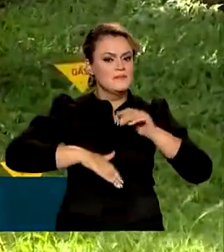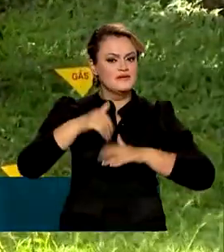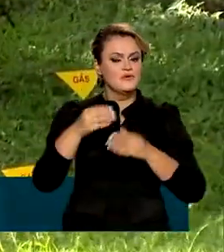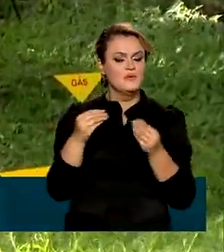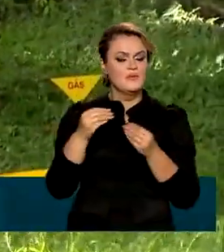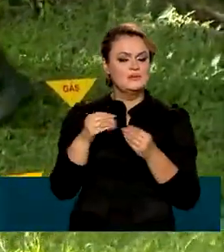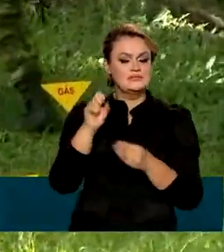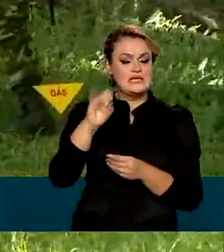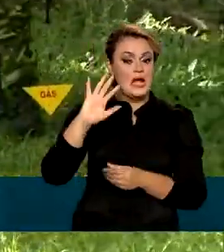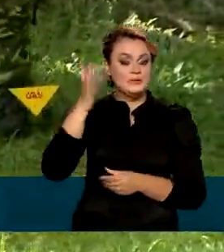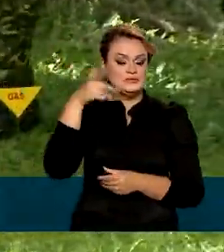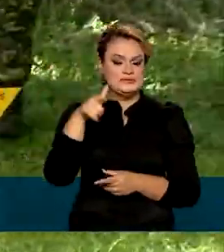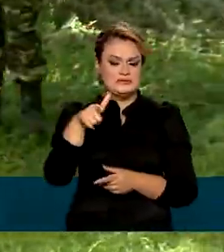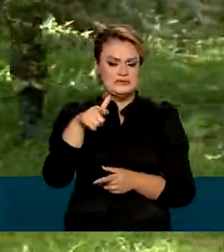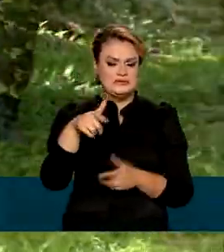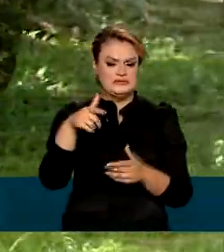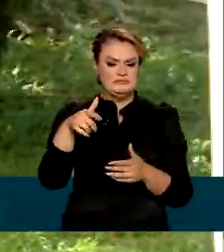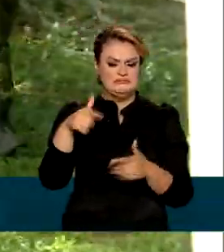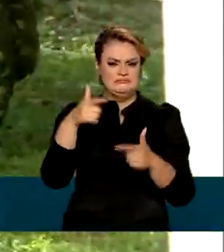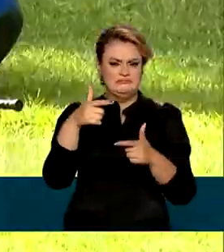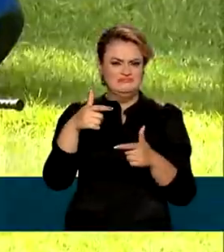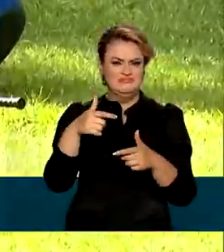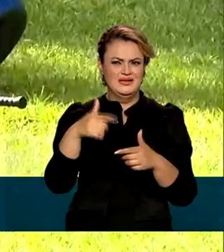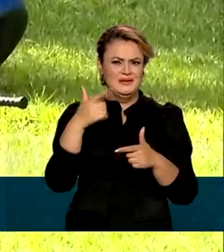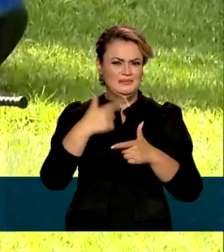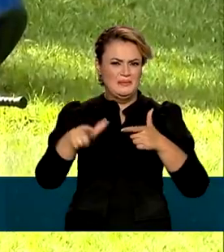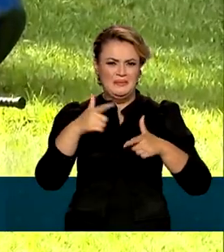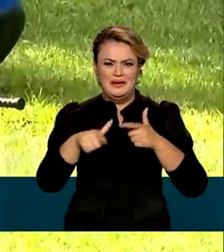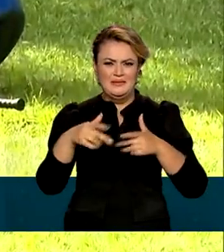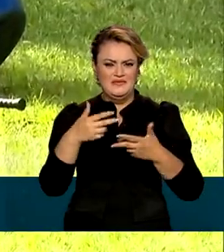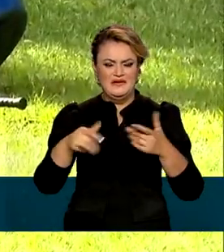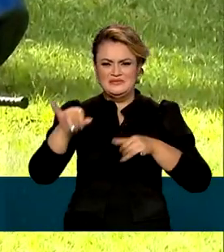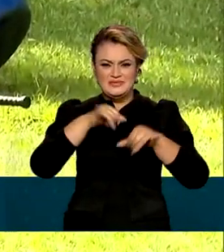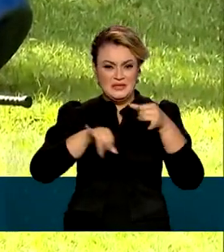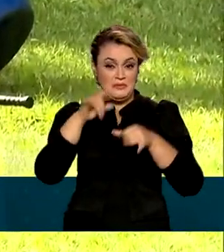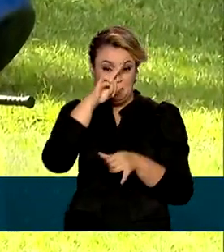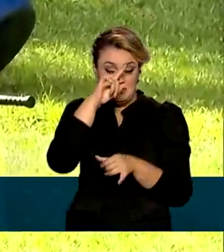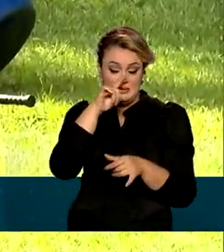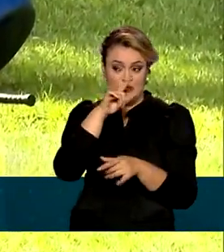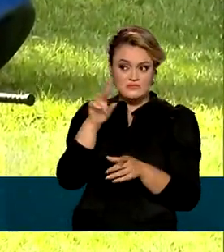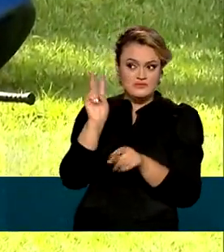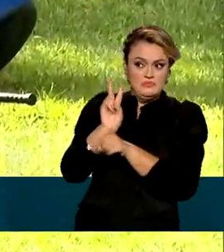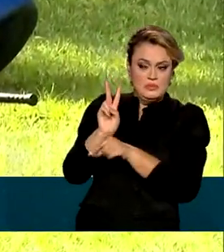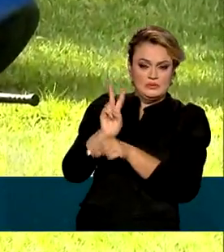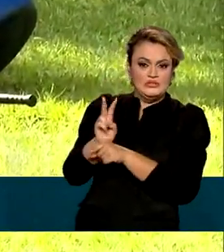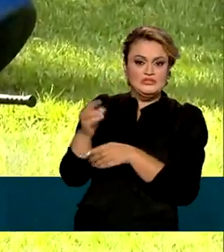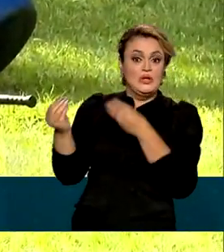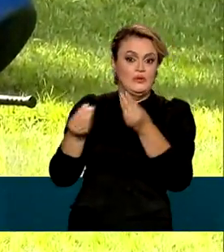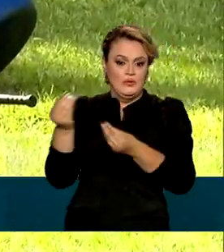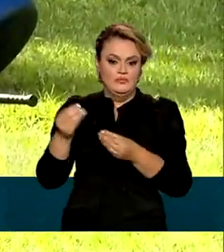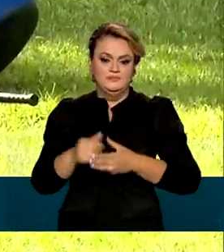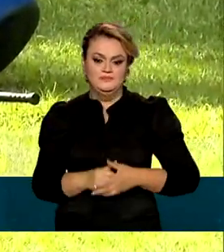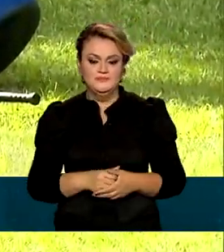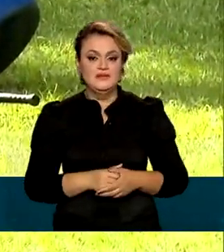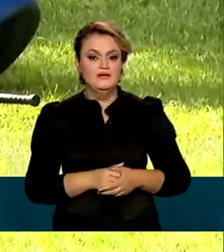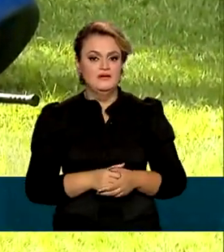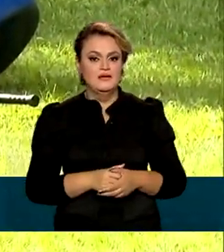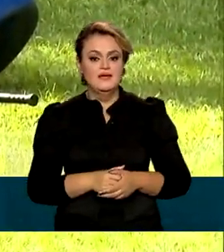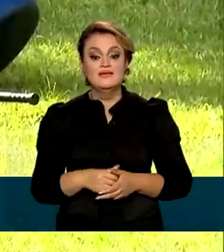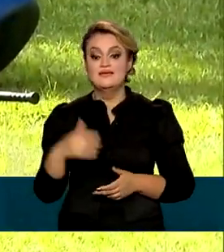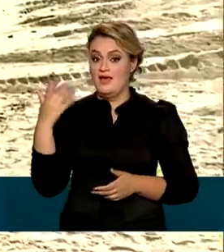sobre como agir diante de substâncias químicas perigosas que são consideradas armas de destruição em massa